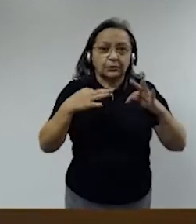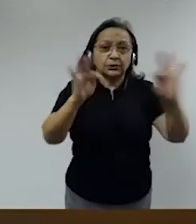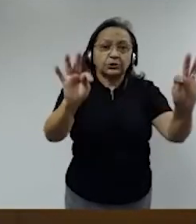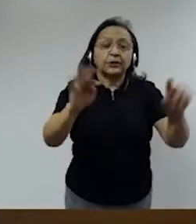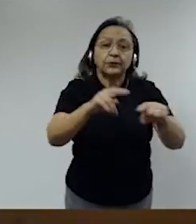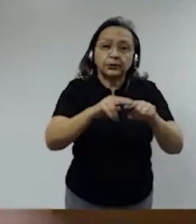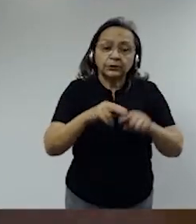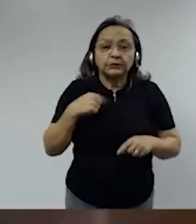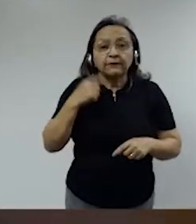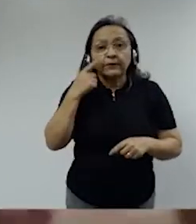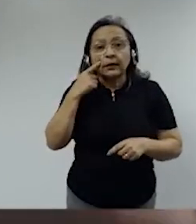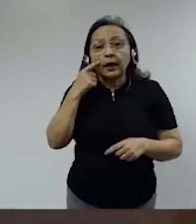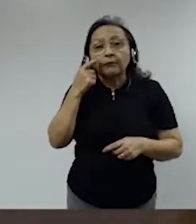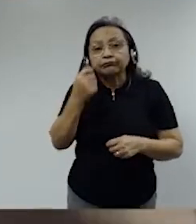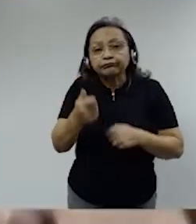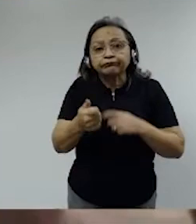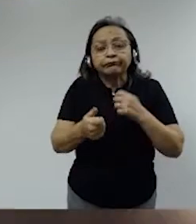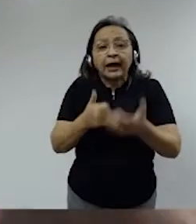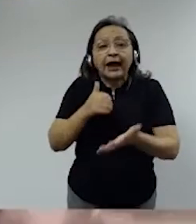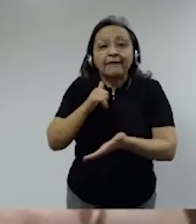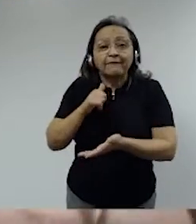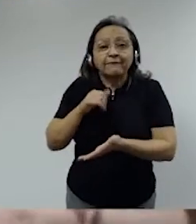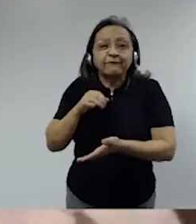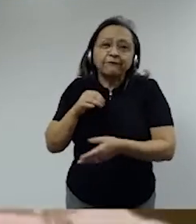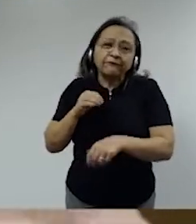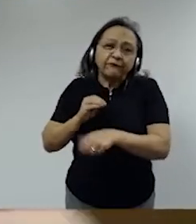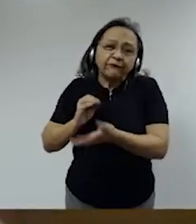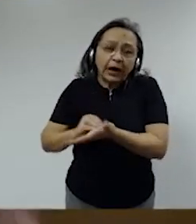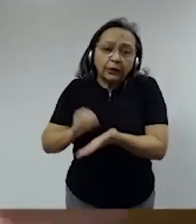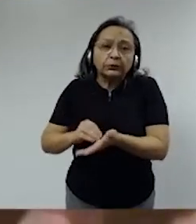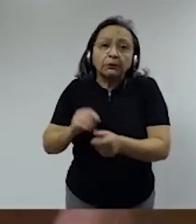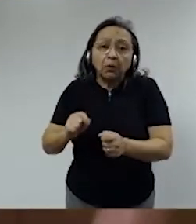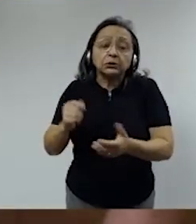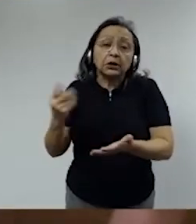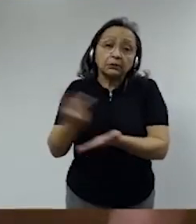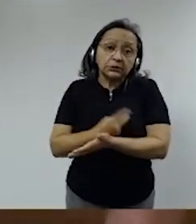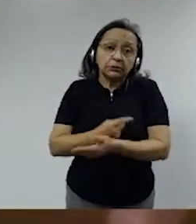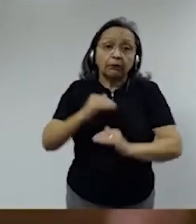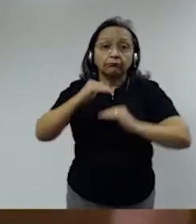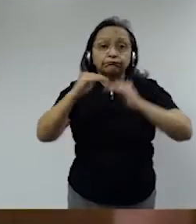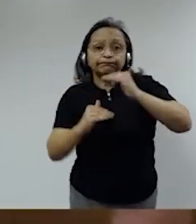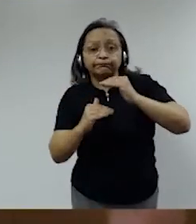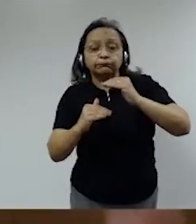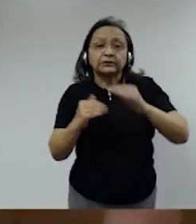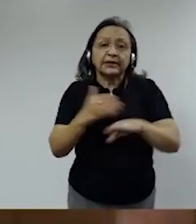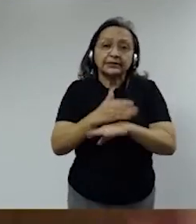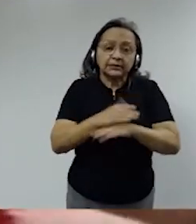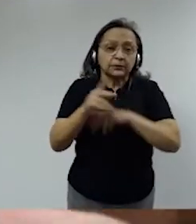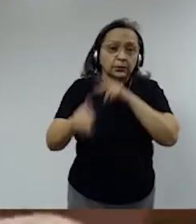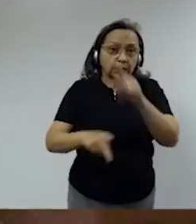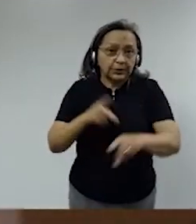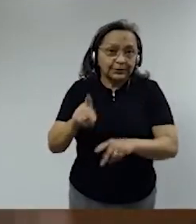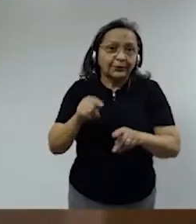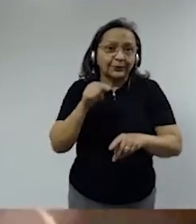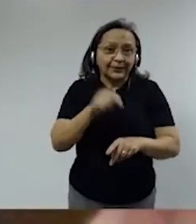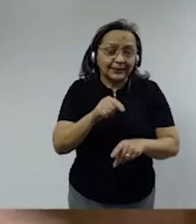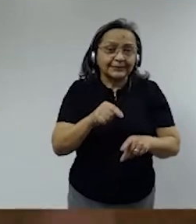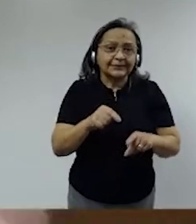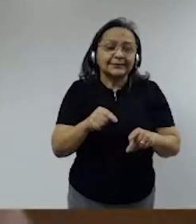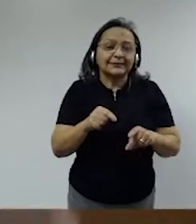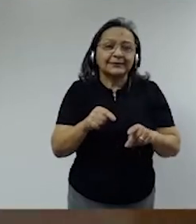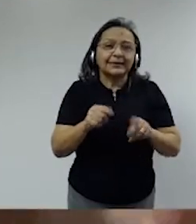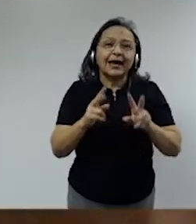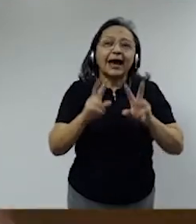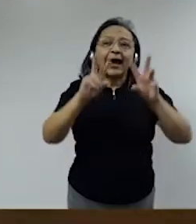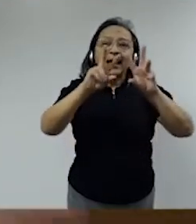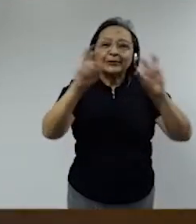pode gerar aí uma desigualdade no tratamento, né, de acesso para a população no que diz respeito à telesaúde.